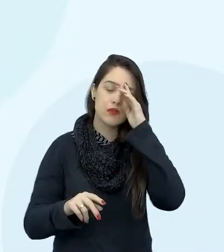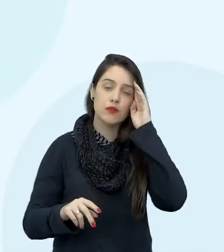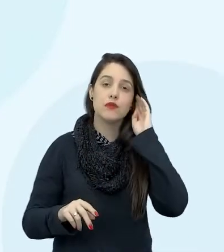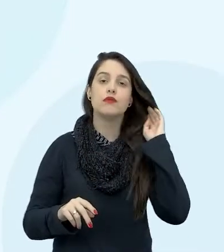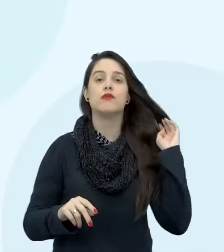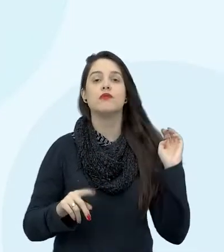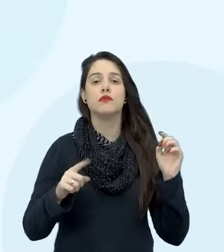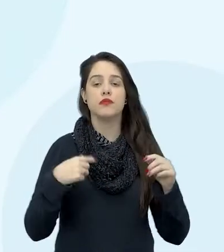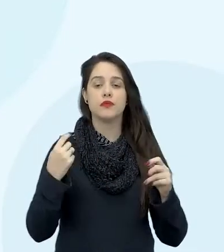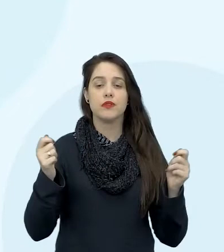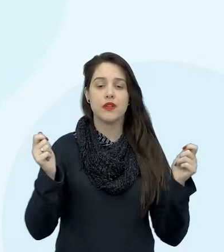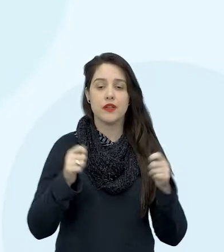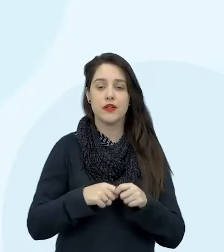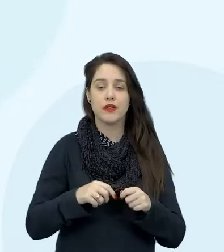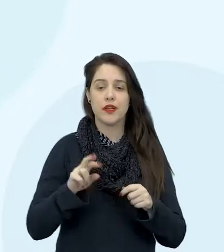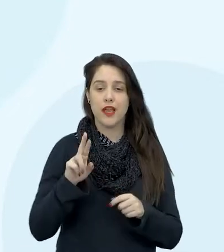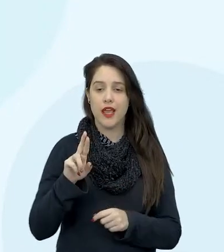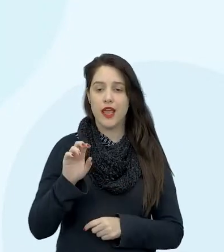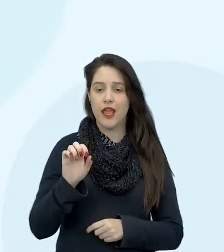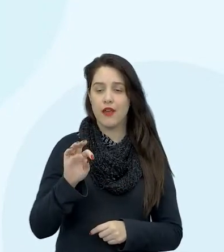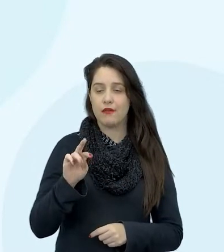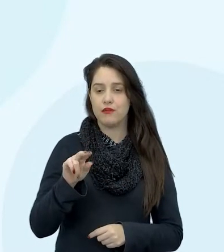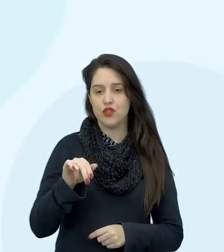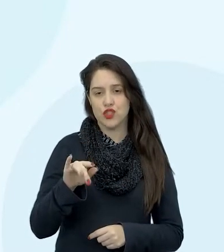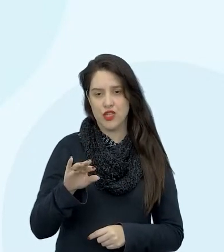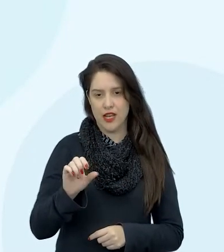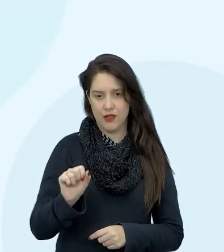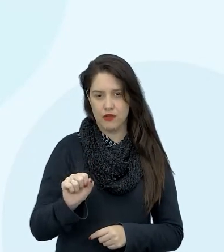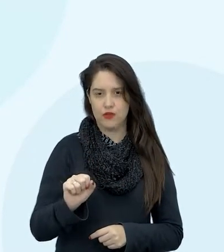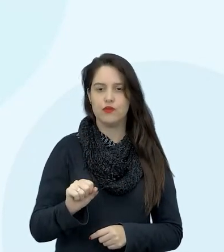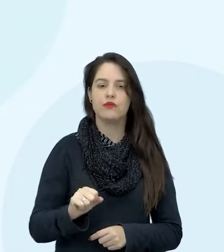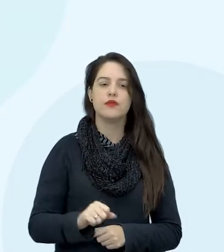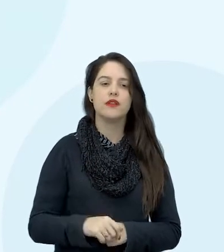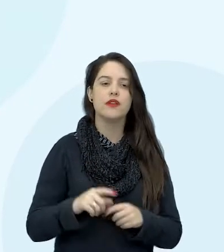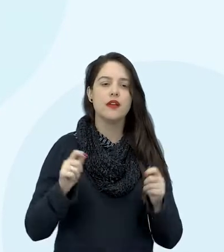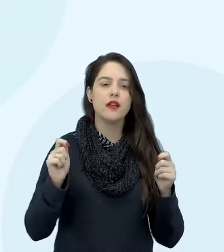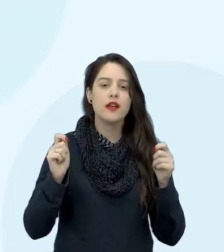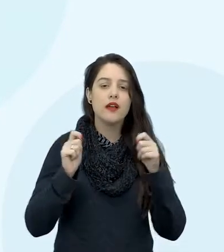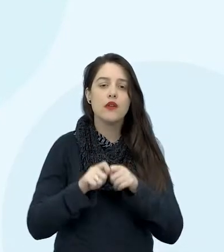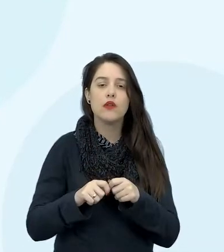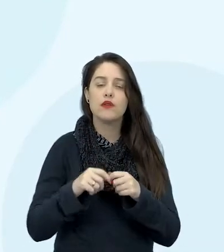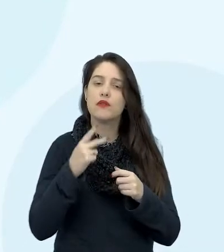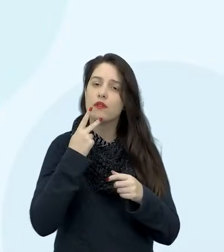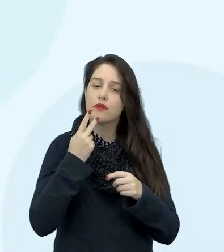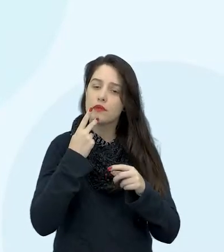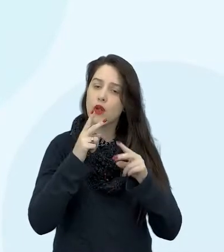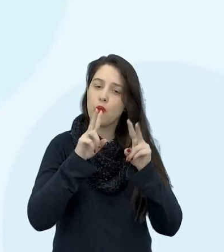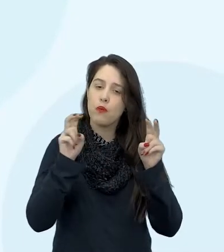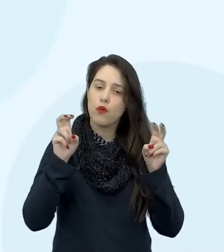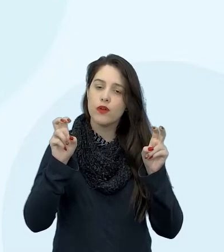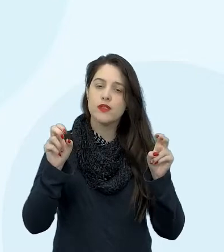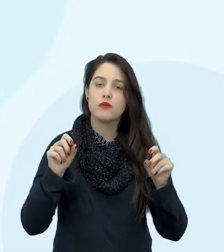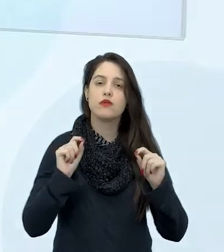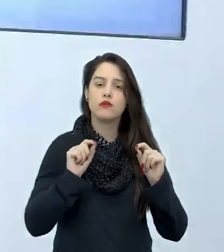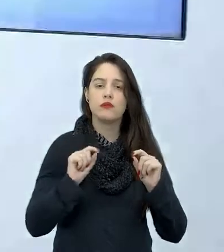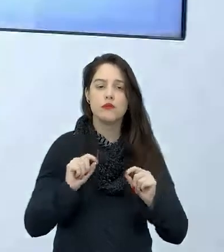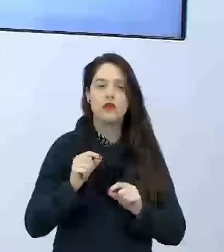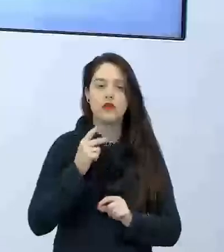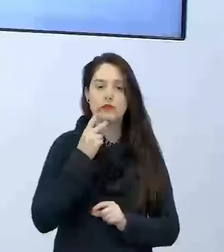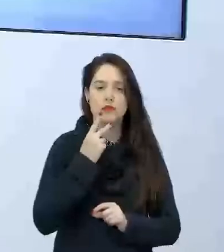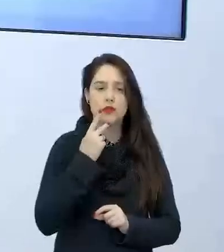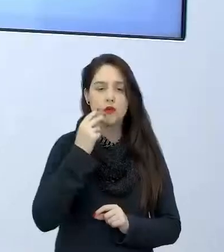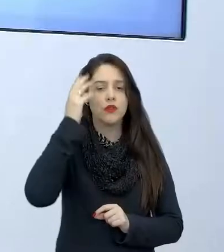de refugiados ali do Oriente Médio. E é deles que a gente vai falar um pouco nesse momento. Quando a gente